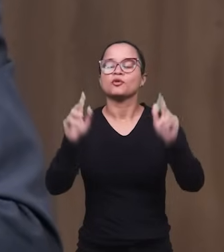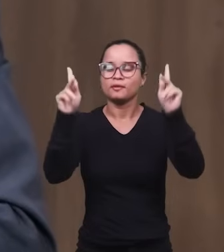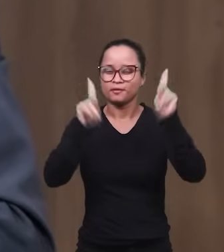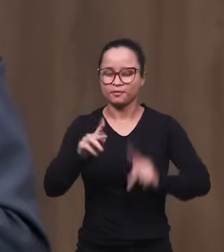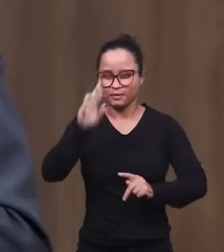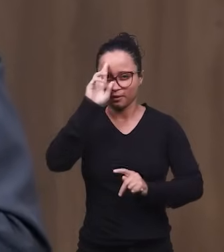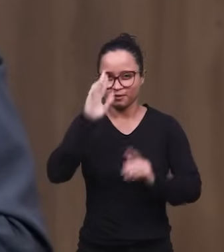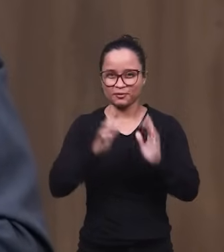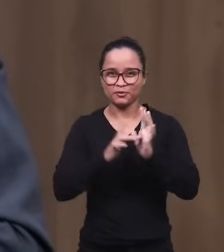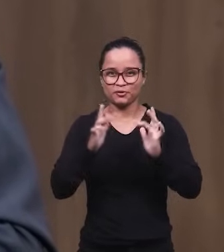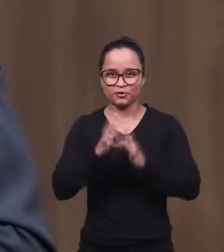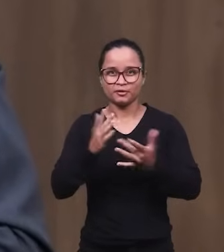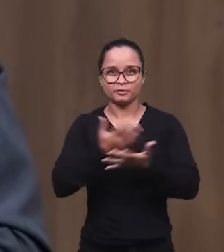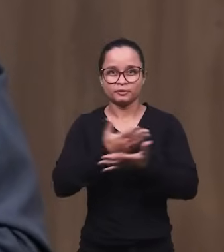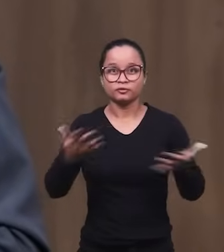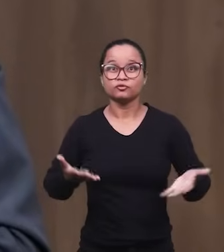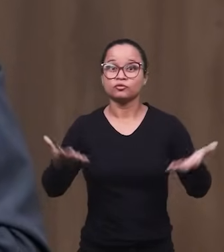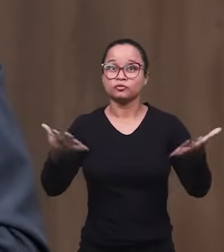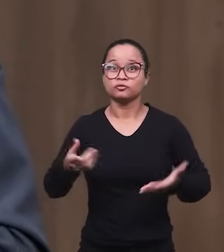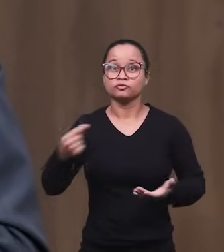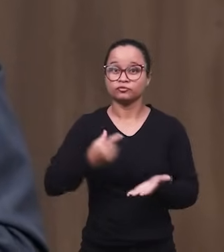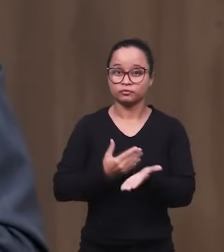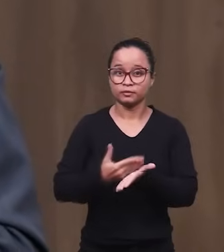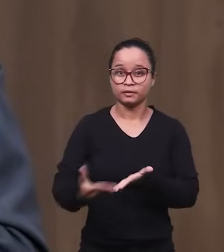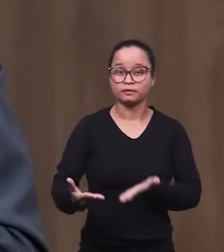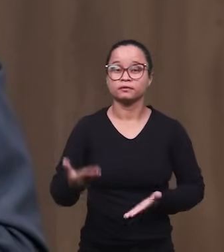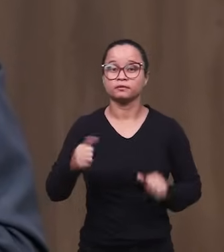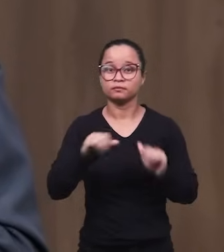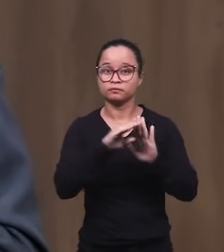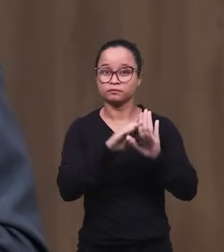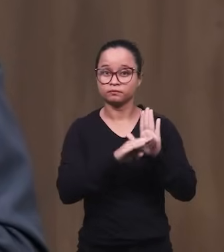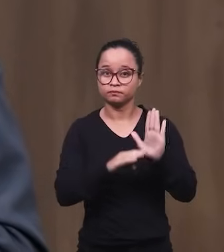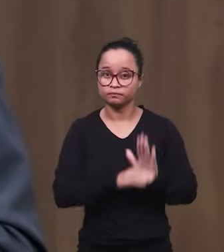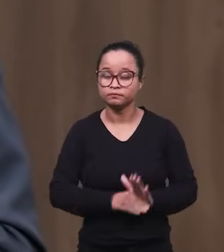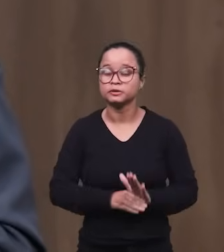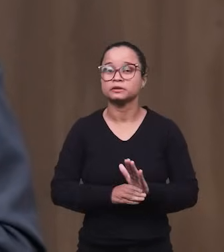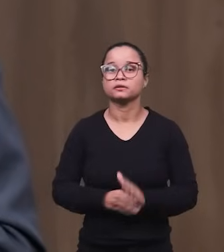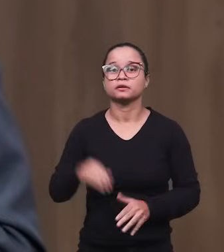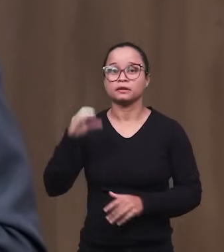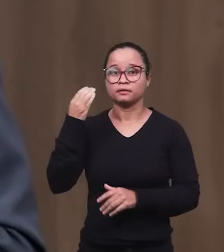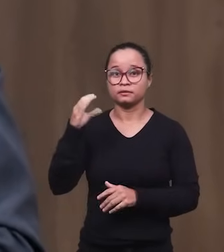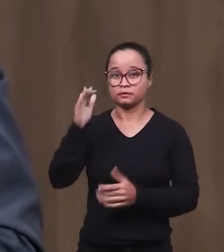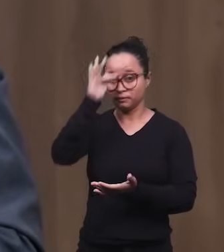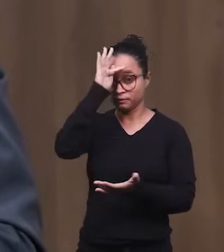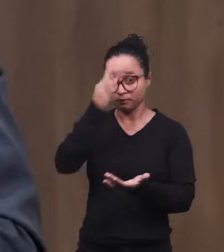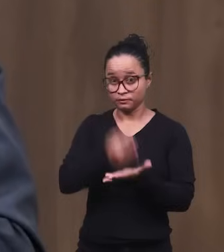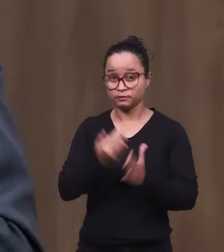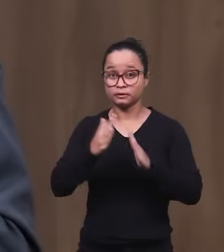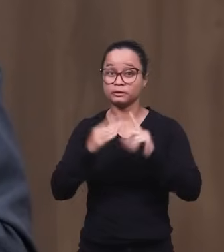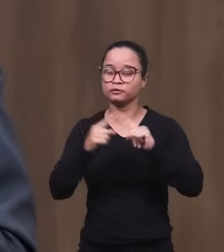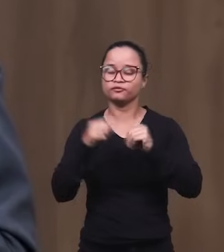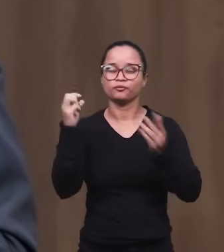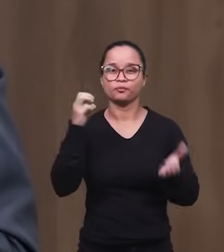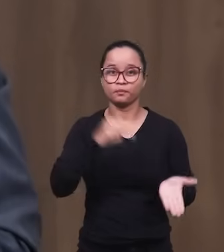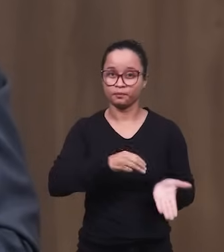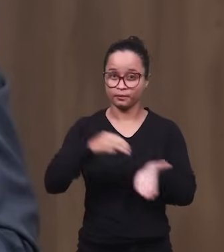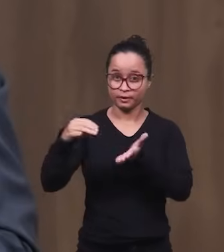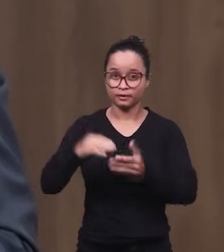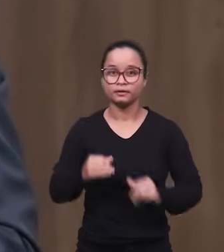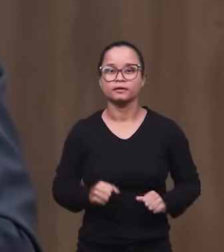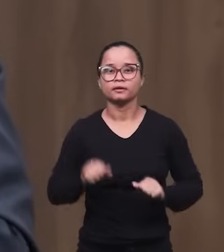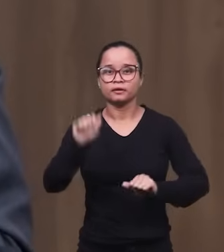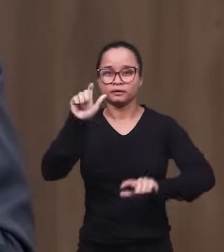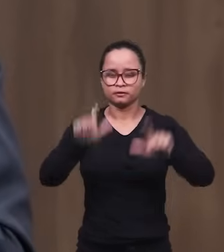Olá, irmãos, a paz do Senhor Jesus. Nós estamos iniciando mais um episódio do programa Ciência e Fé da Igreja Cristã Maranata, na